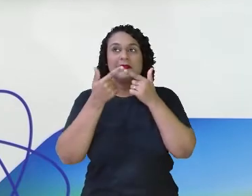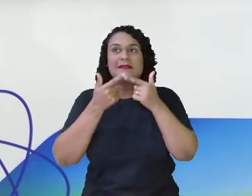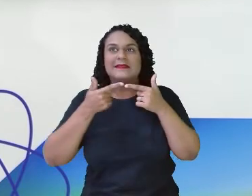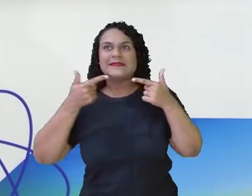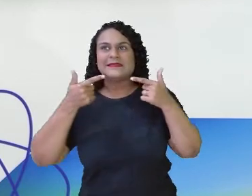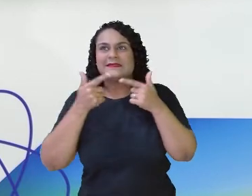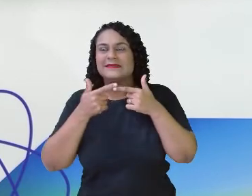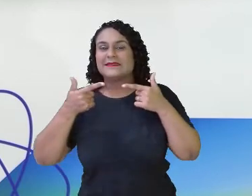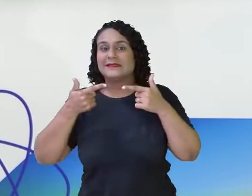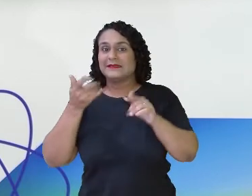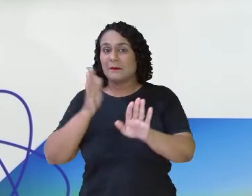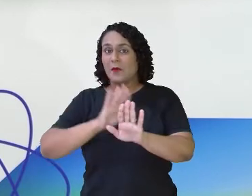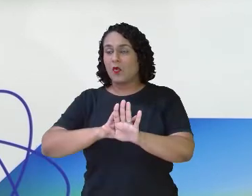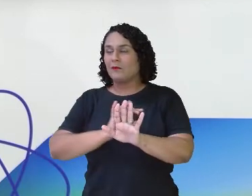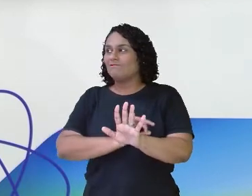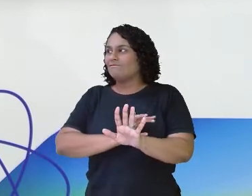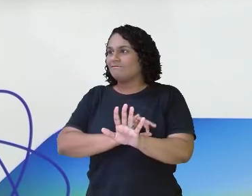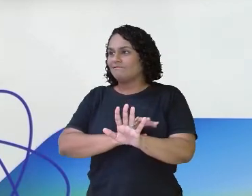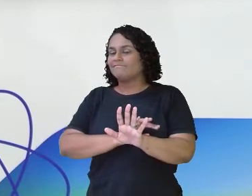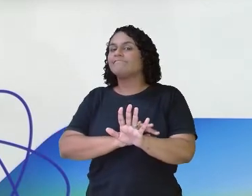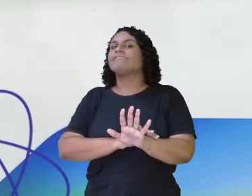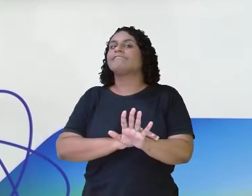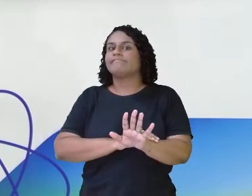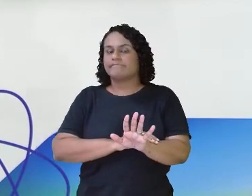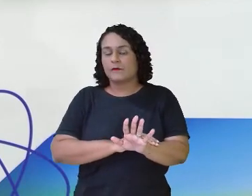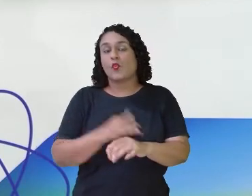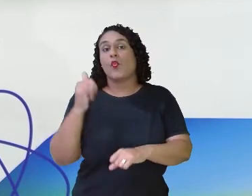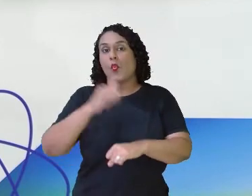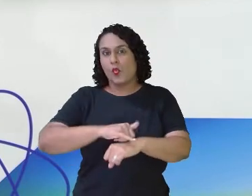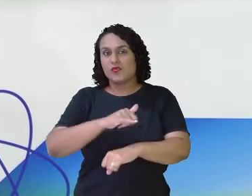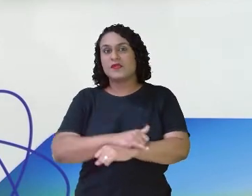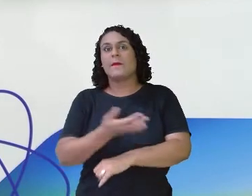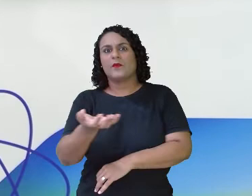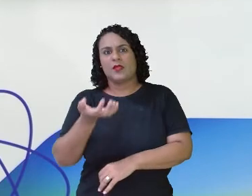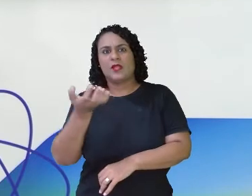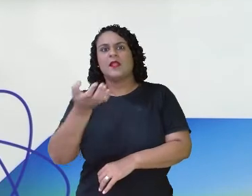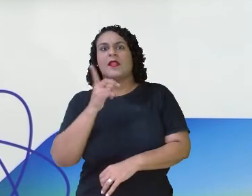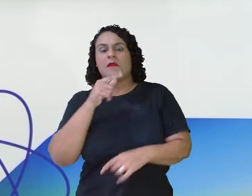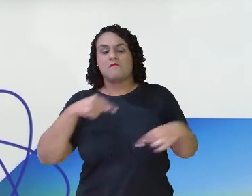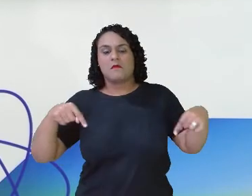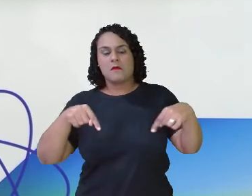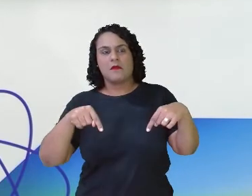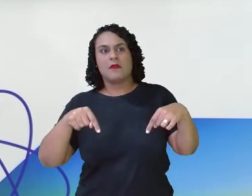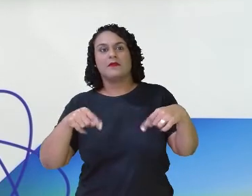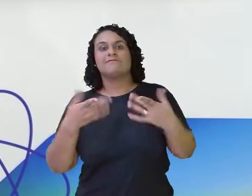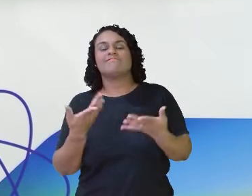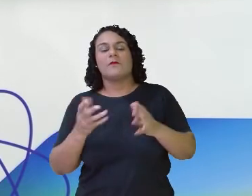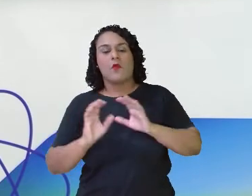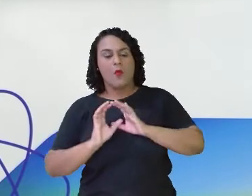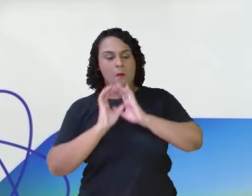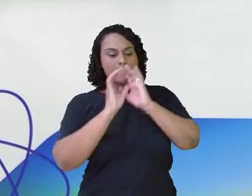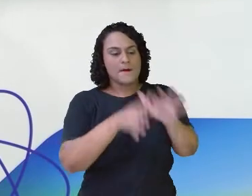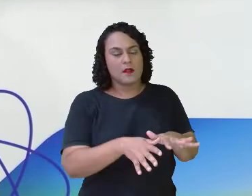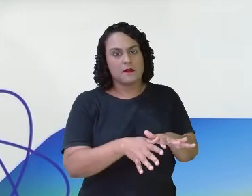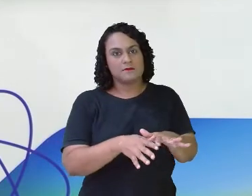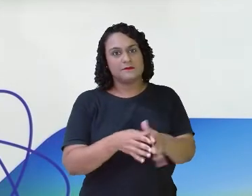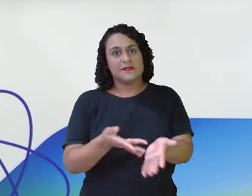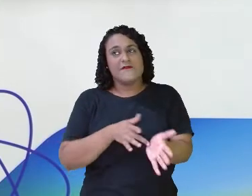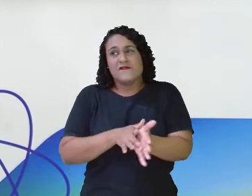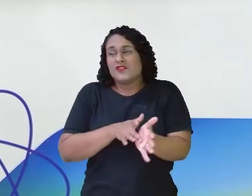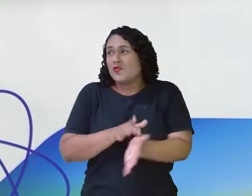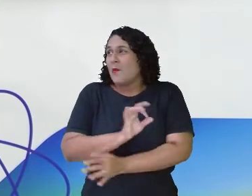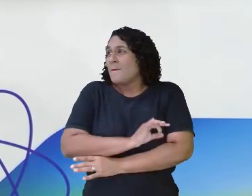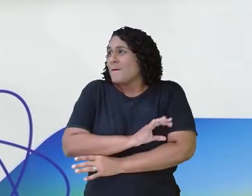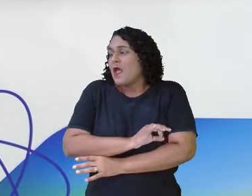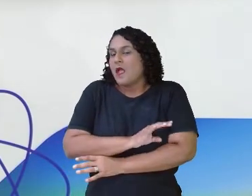era só que o sapo queria, na verdade, ser jogado na lagoa. Então, ele finge medo. Os meninos que se achavam muito